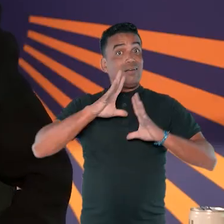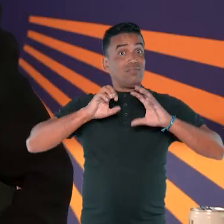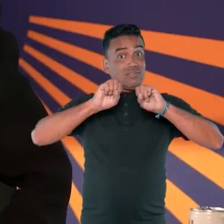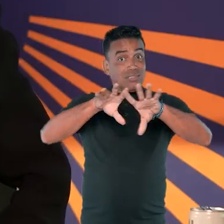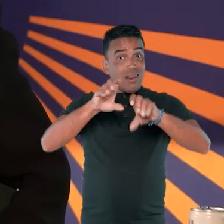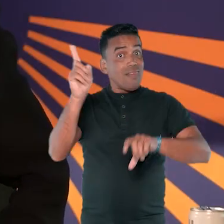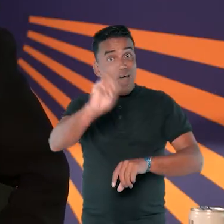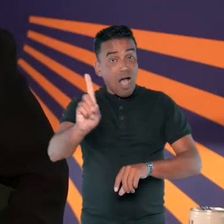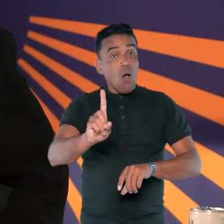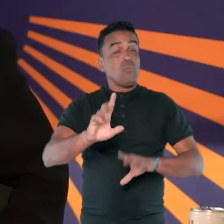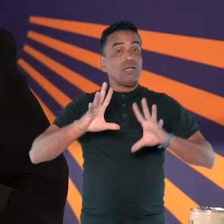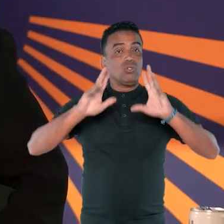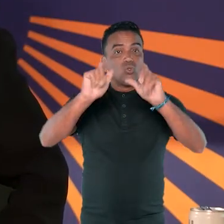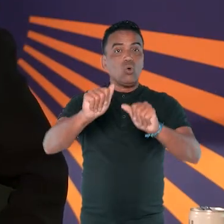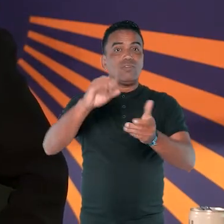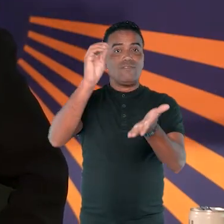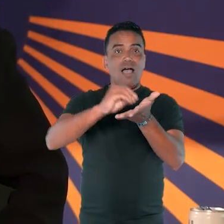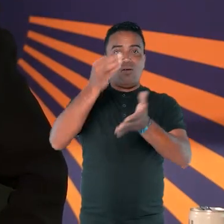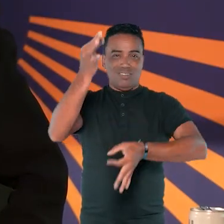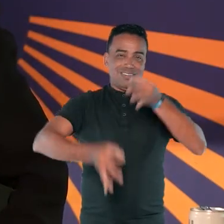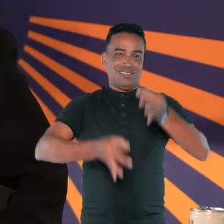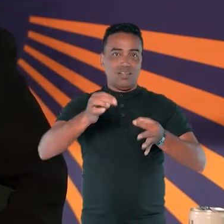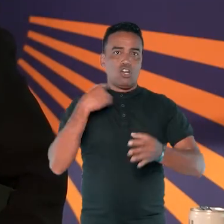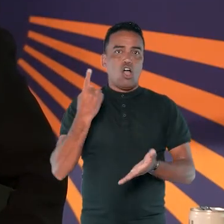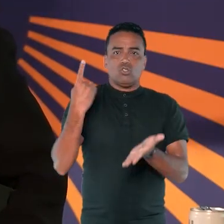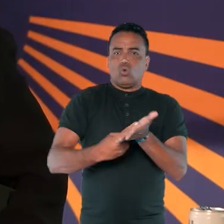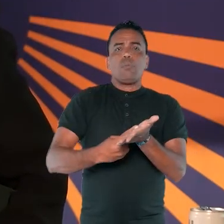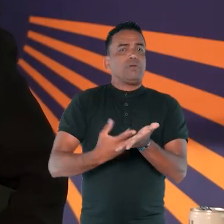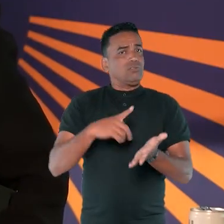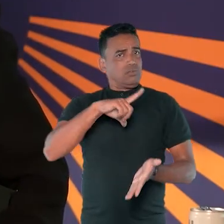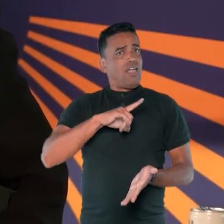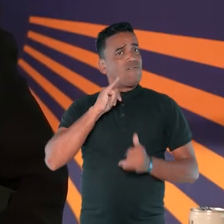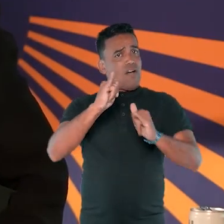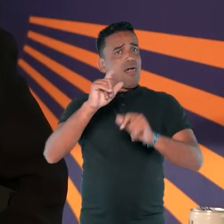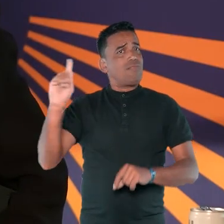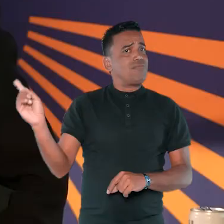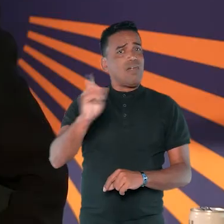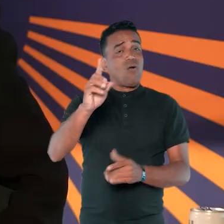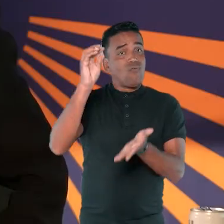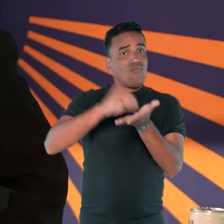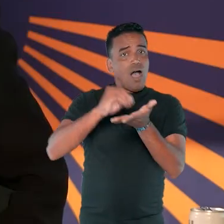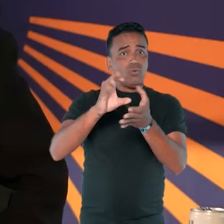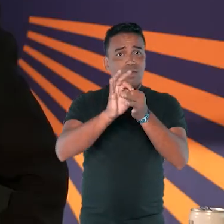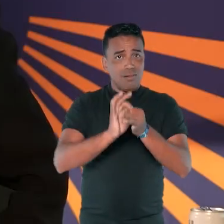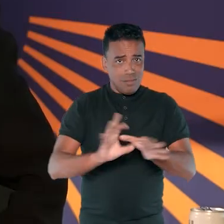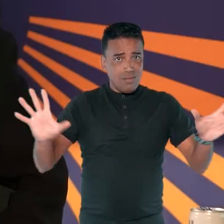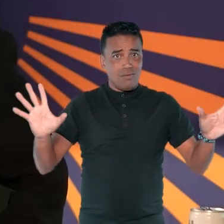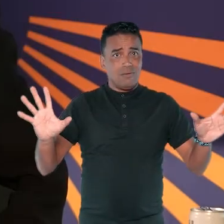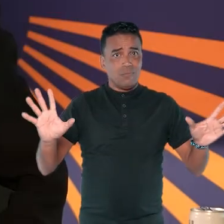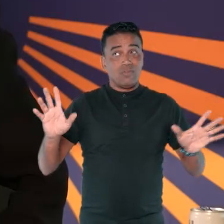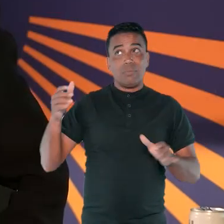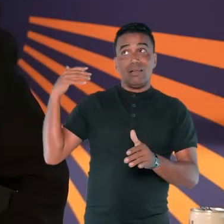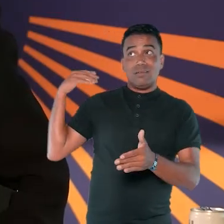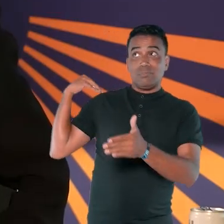injustiças. E eu acho que nós temos o dever de dizer não ao que seja a ausência de liberdade, para que os que vierem